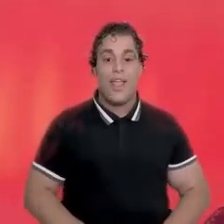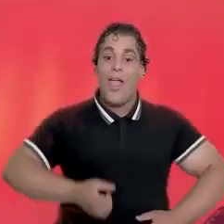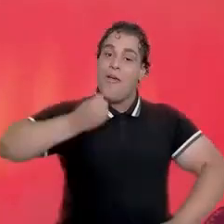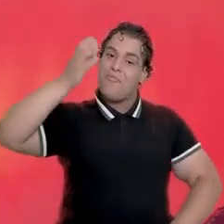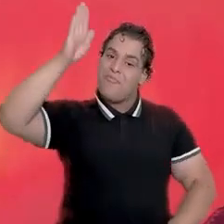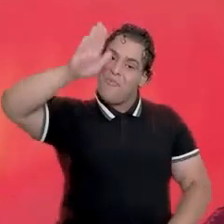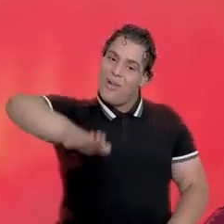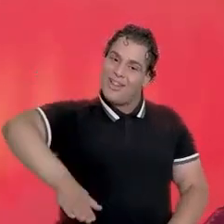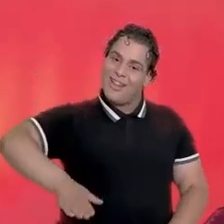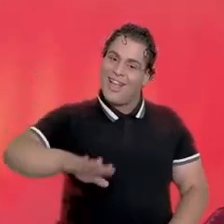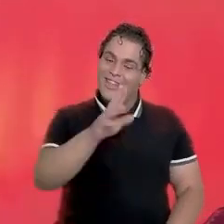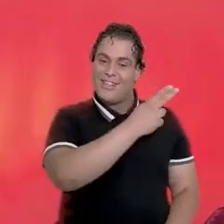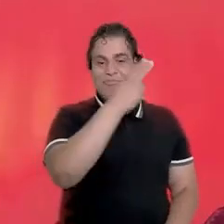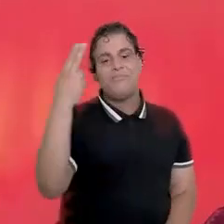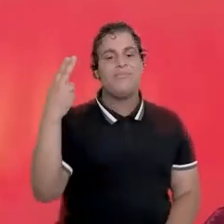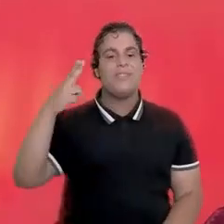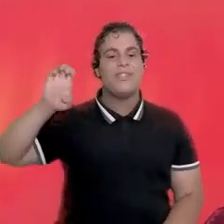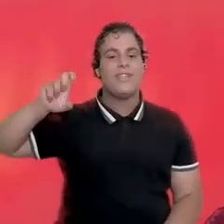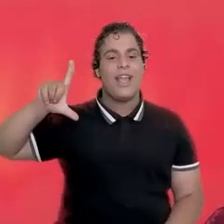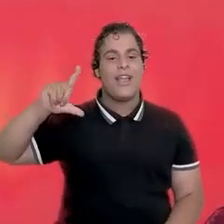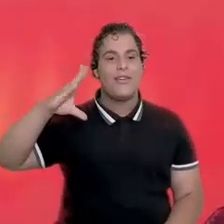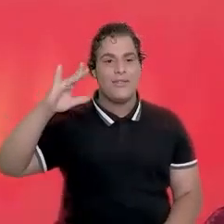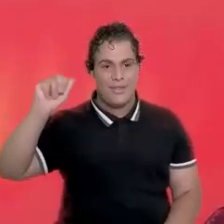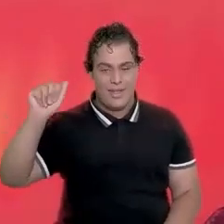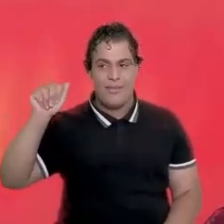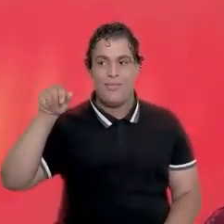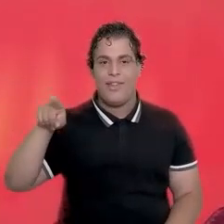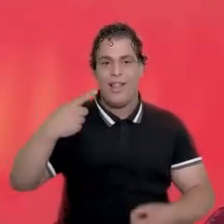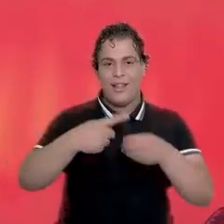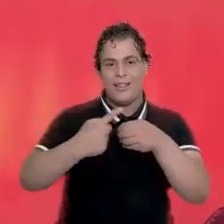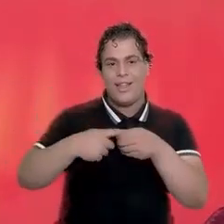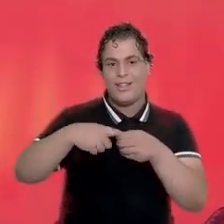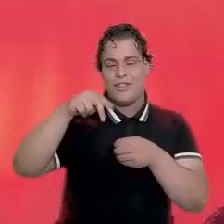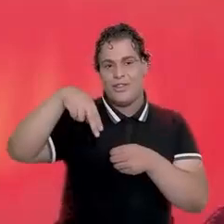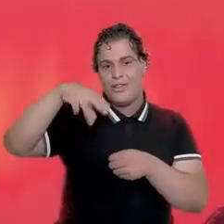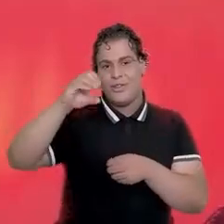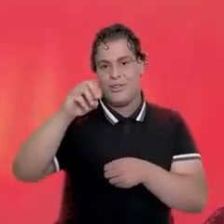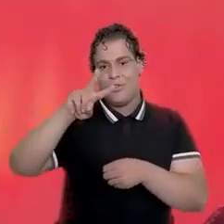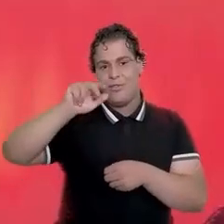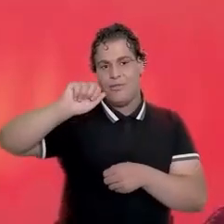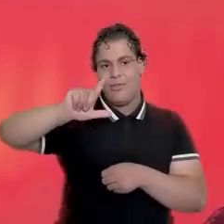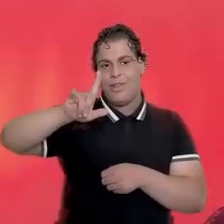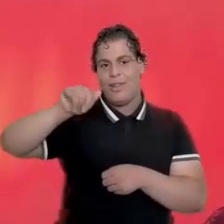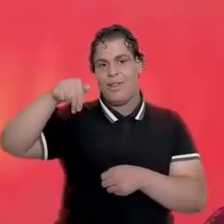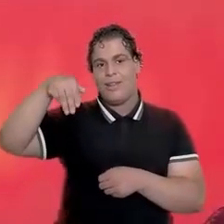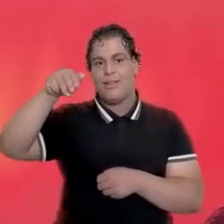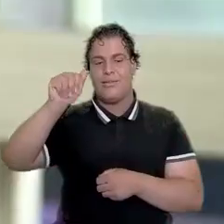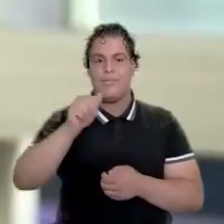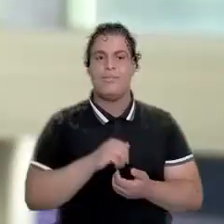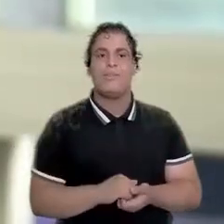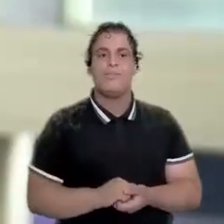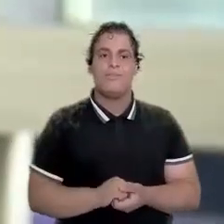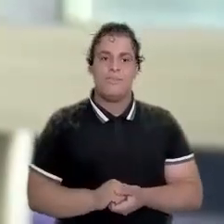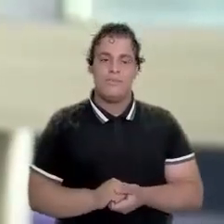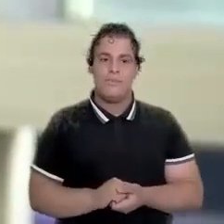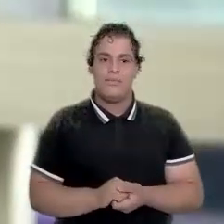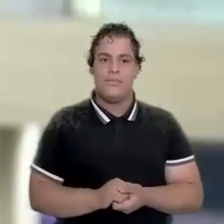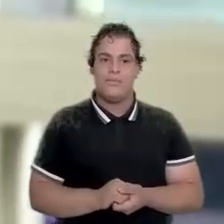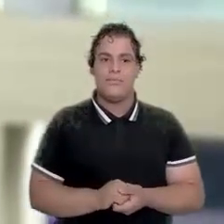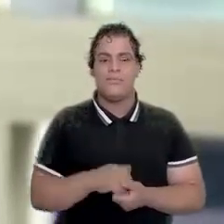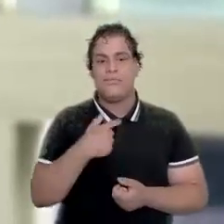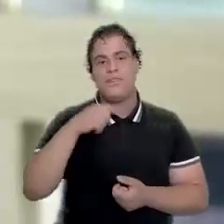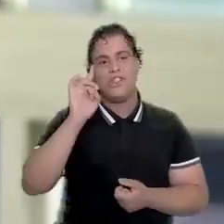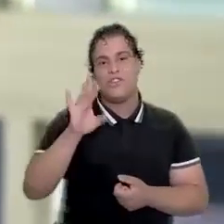Boa tarde, eu sou Elce de Nova Lima, da Academia de Letras, do Instituto Histórico e Geográfico. Eu